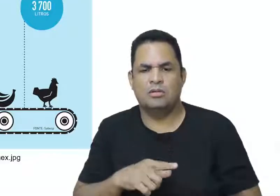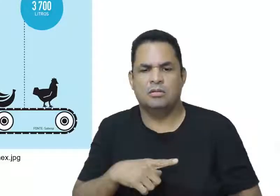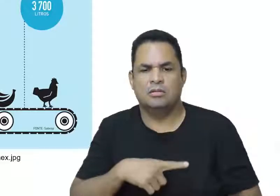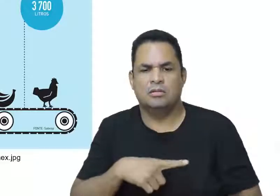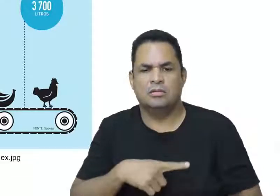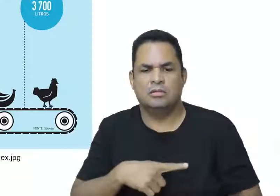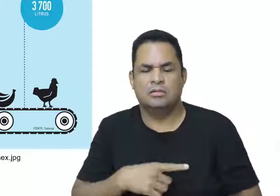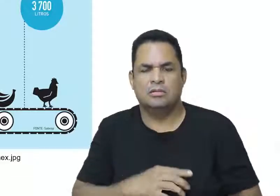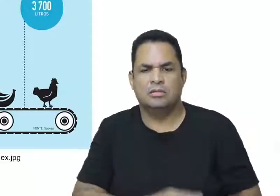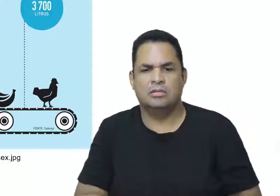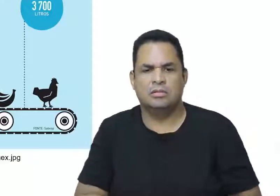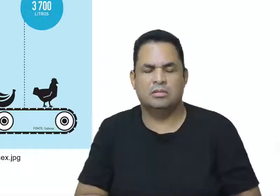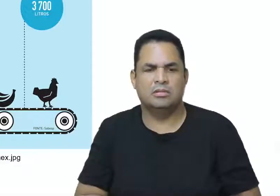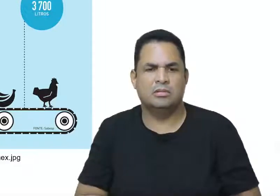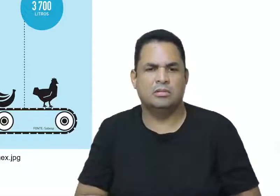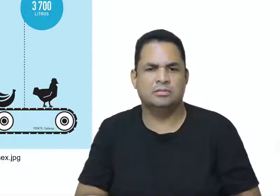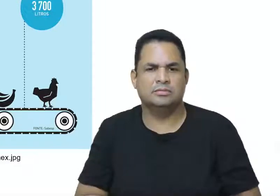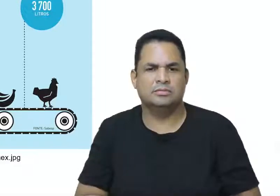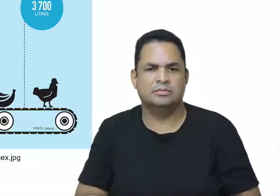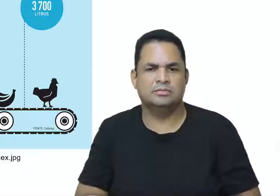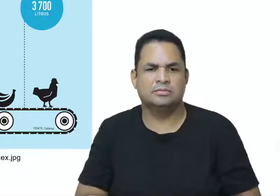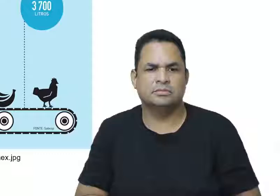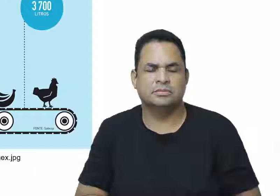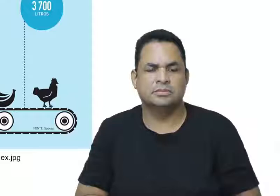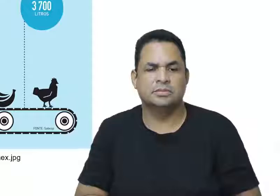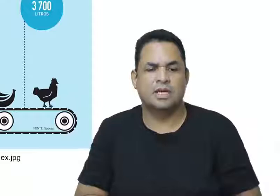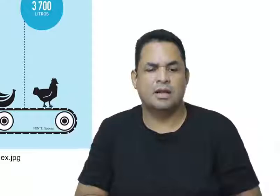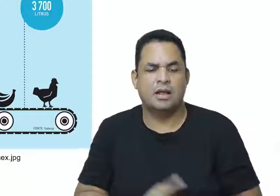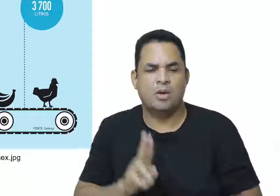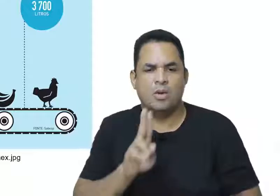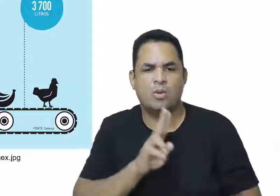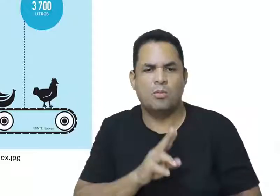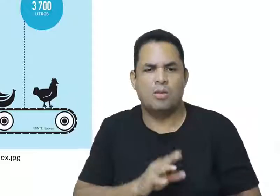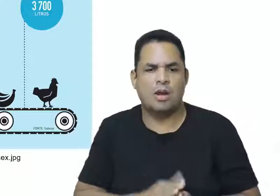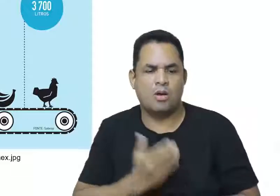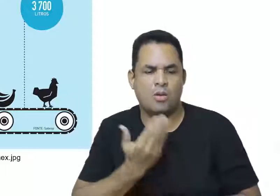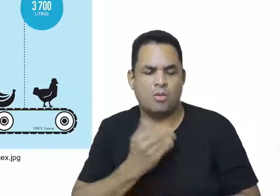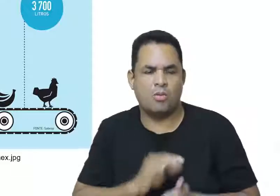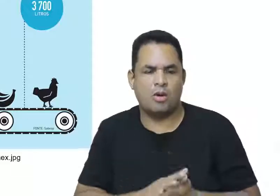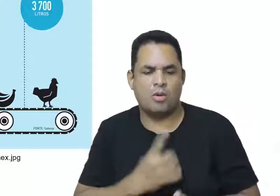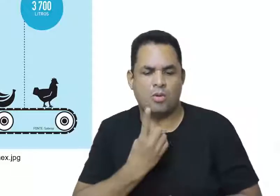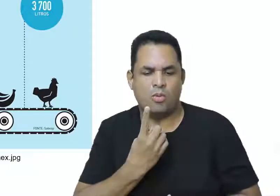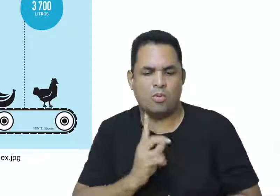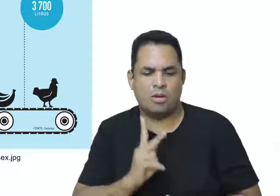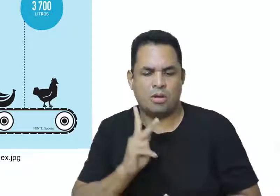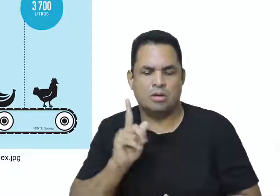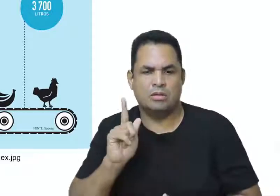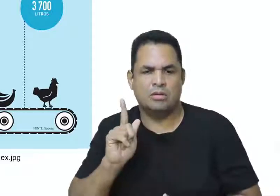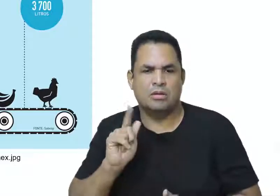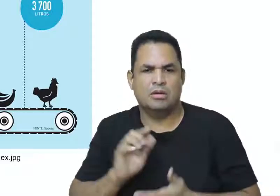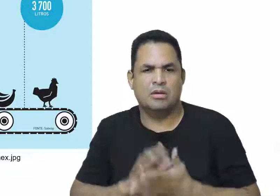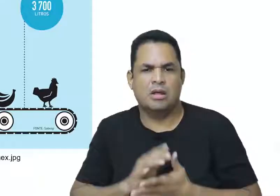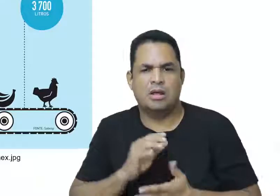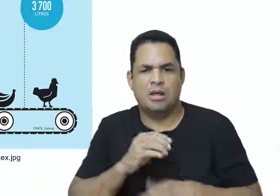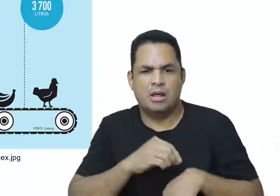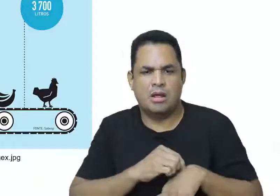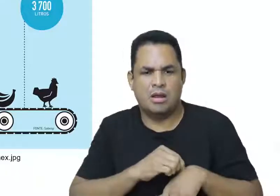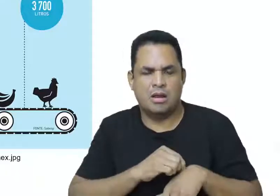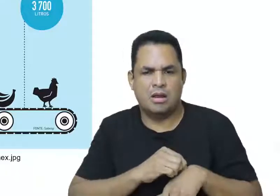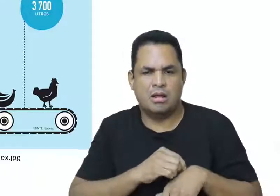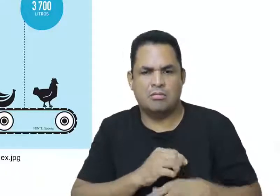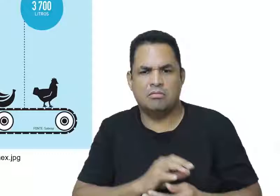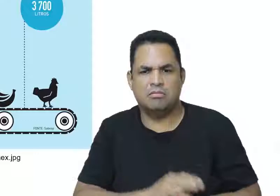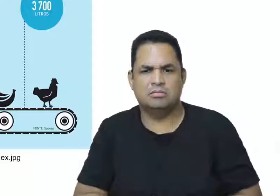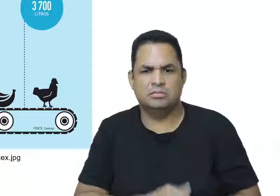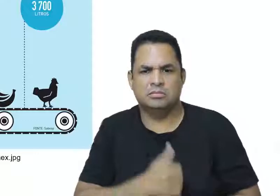tá? E para consumir 1 quilo de carne, por exemplo, você tem 17 mil aí, litros de água,